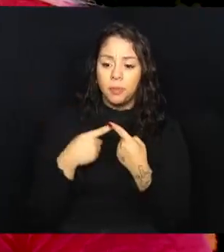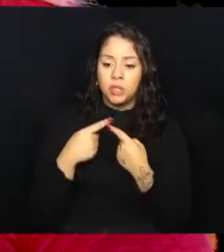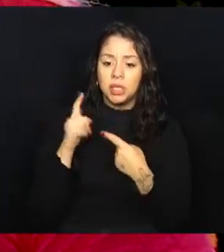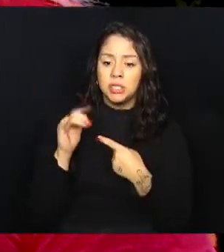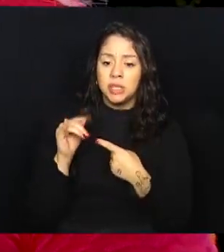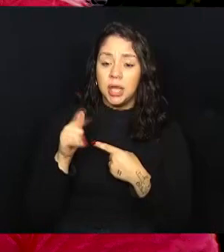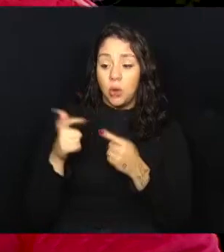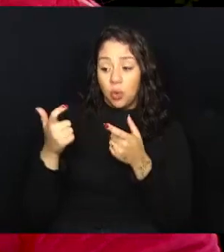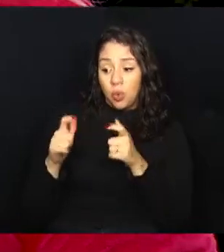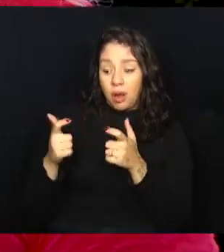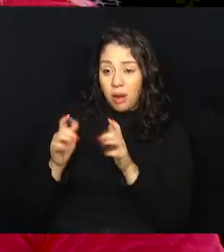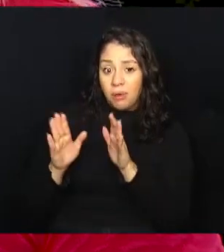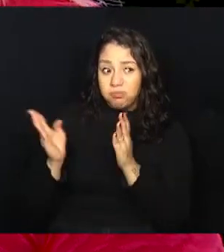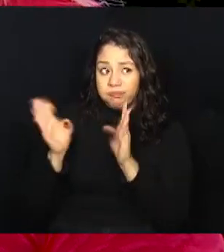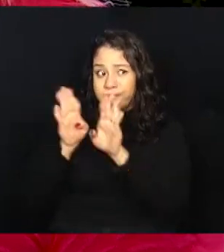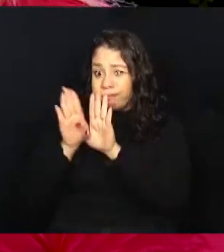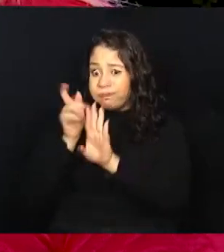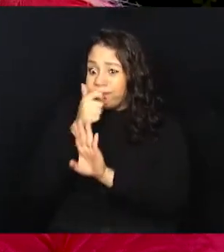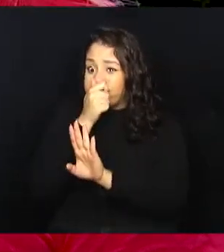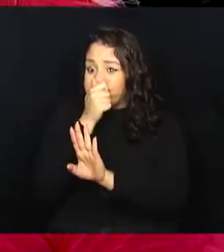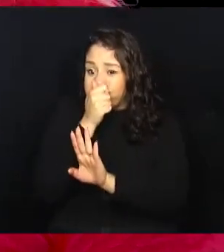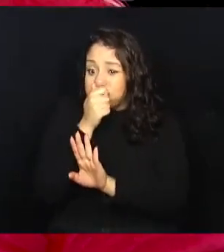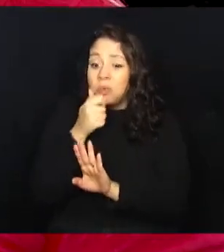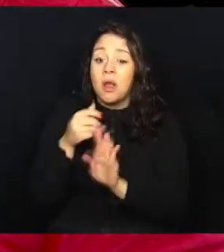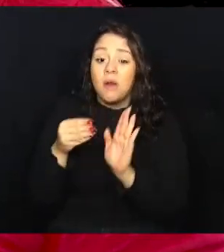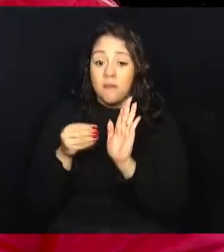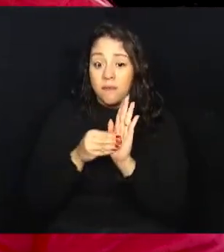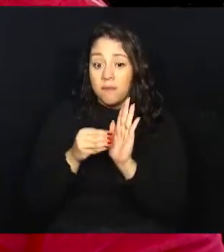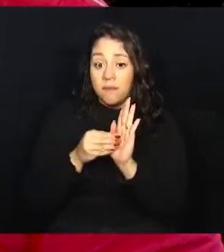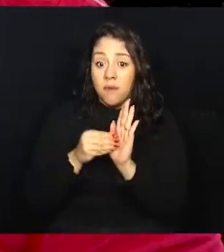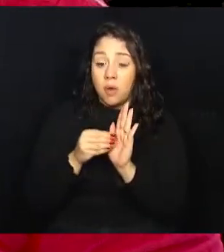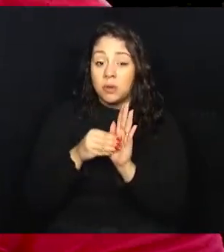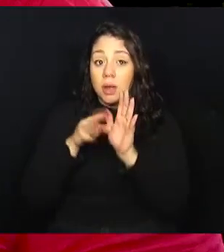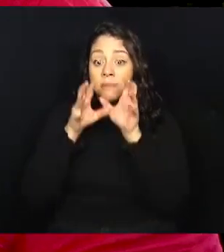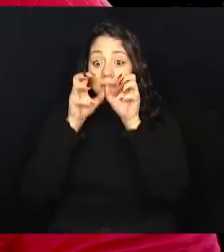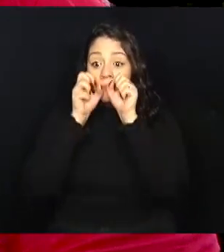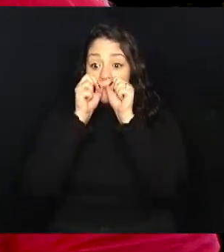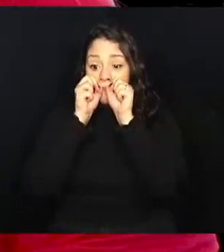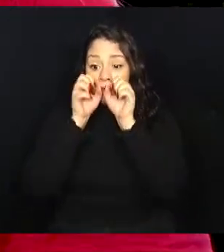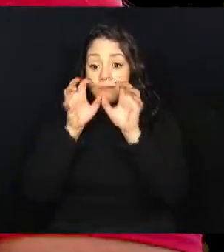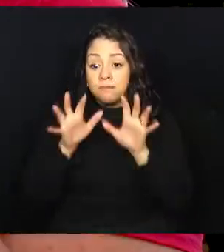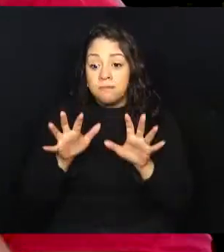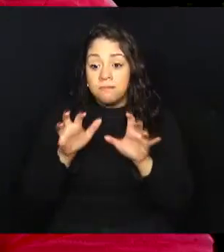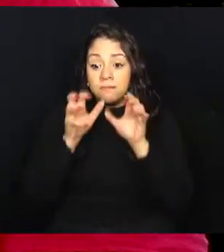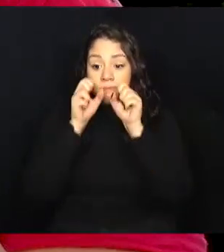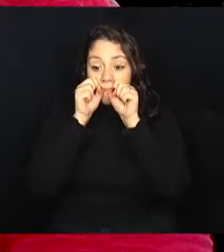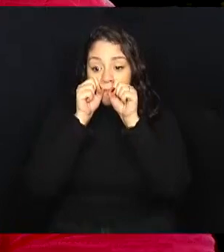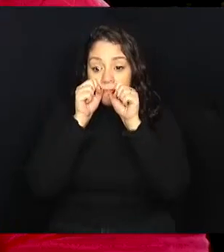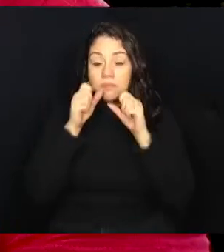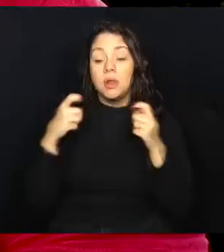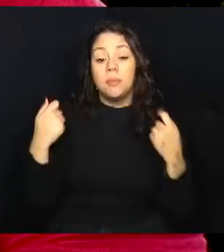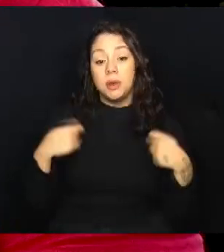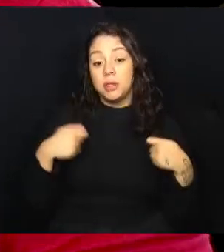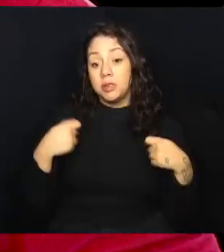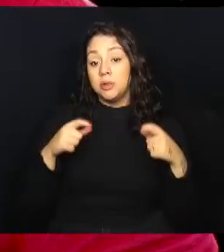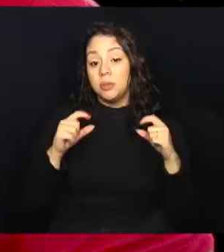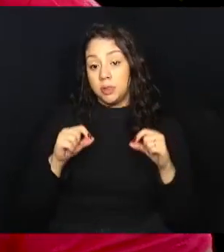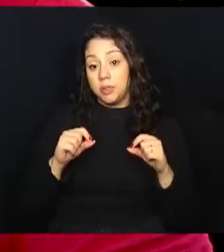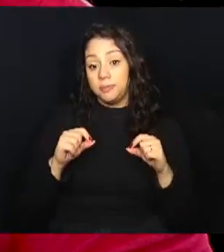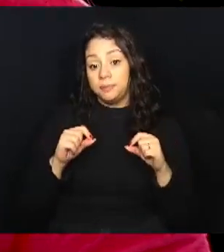sua planta, porque se for um ambiente que fica fechado, ela vai sentir falta de oxigênio, assim como